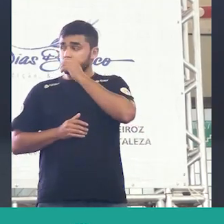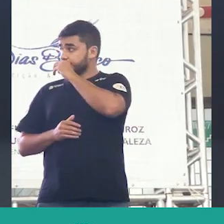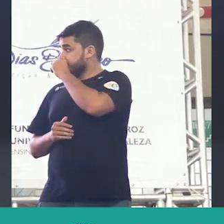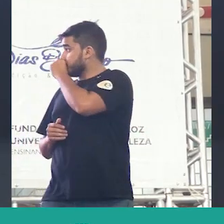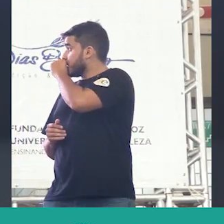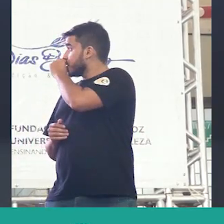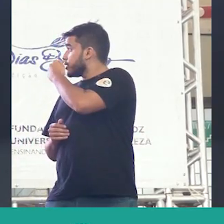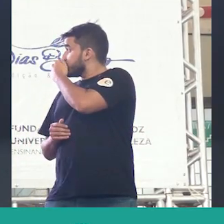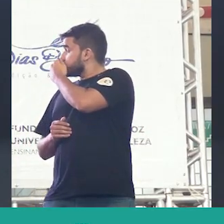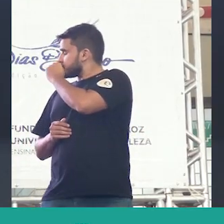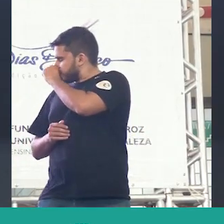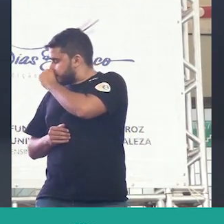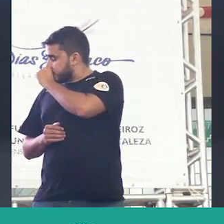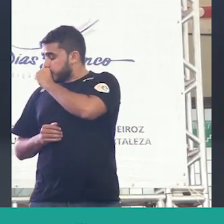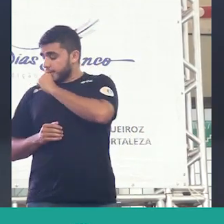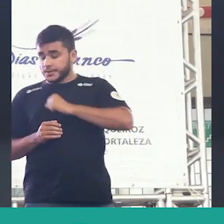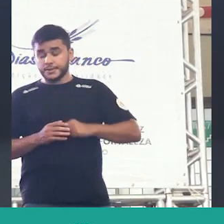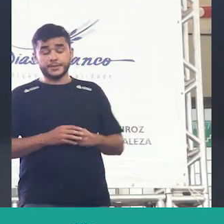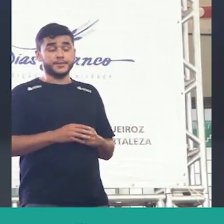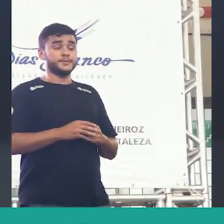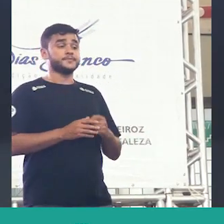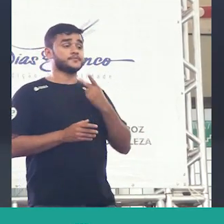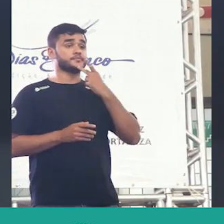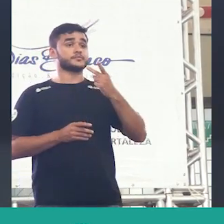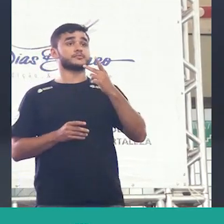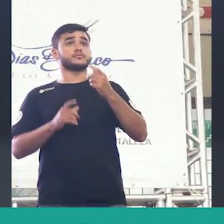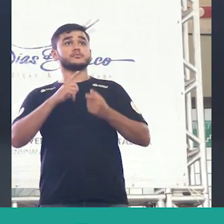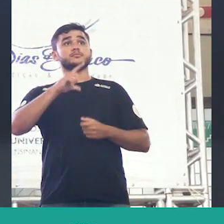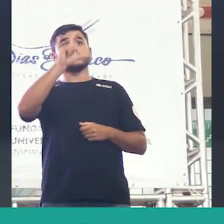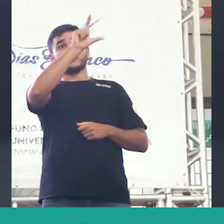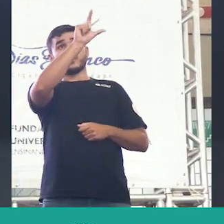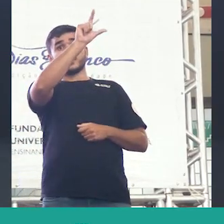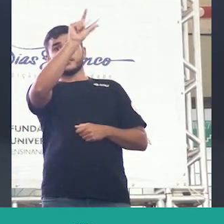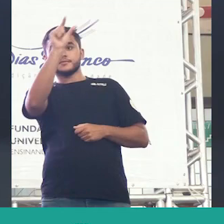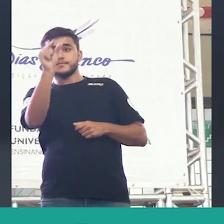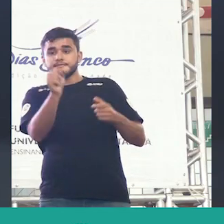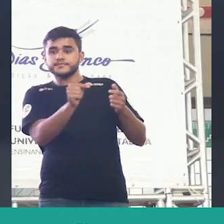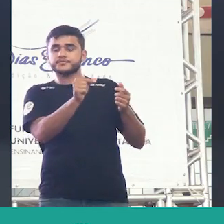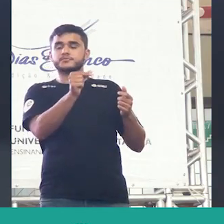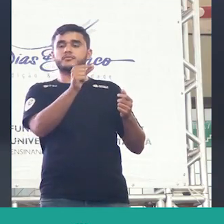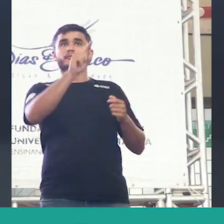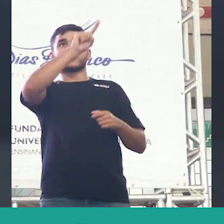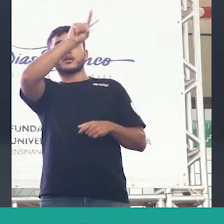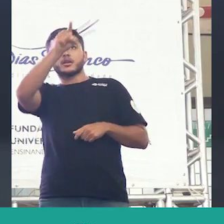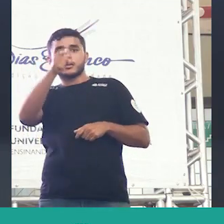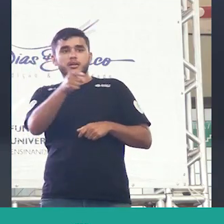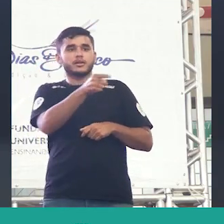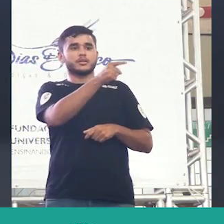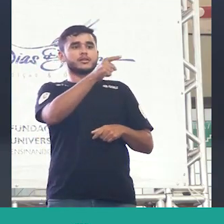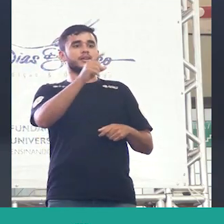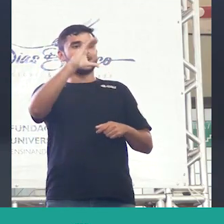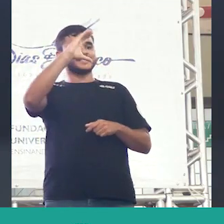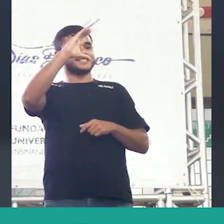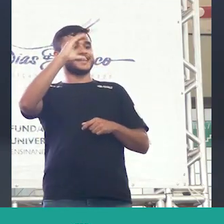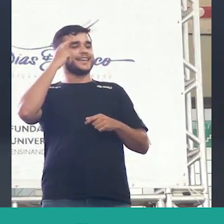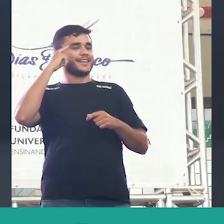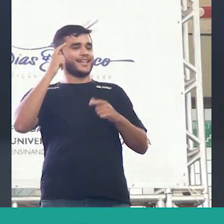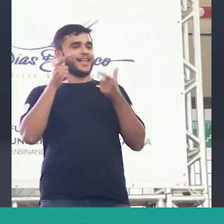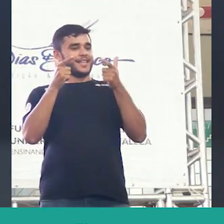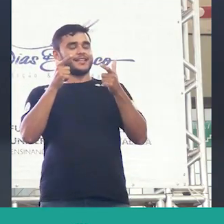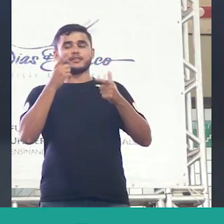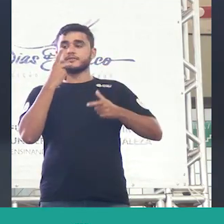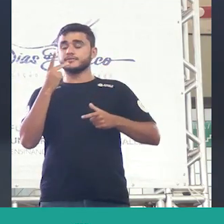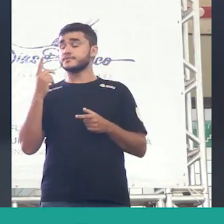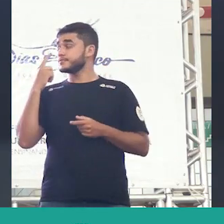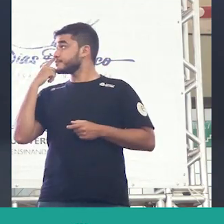ó. Quarto crescente. Olha como a partezinha branquinha forma um C perfeito. Estão vendo ou não? Olha como a lua minguante forma